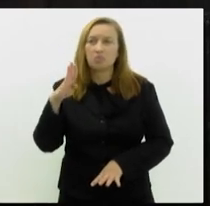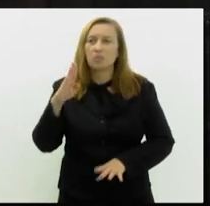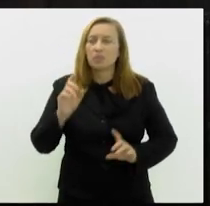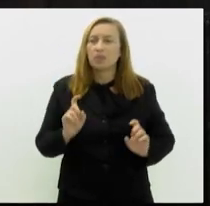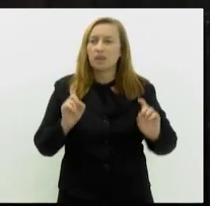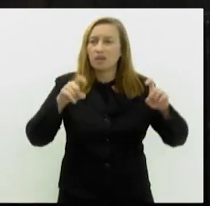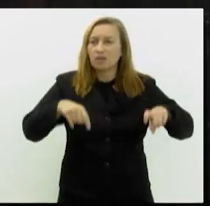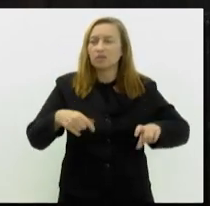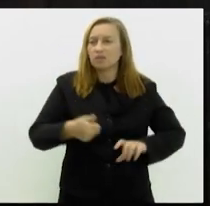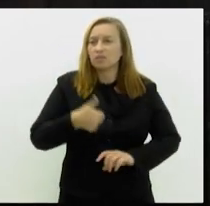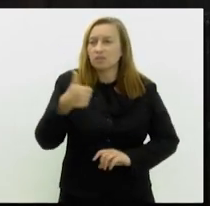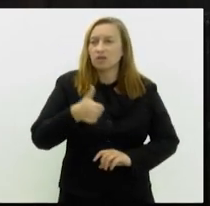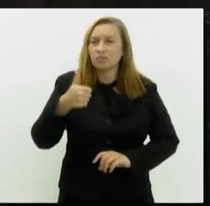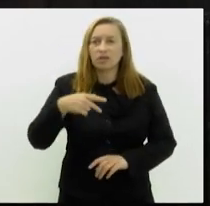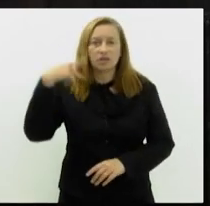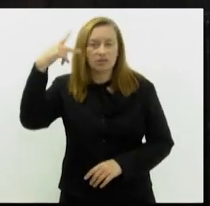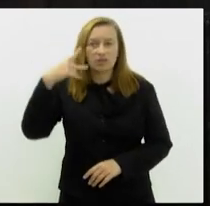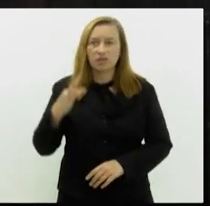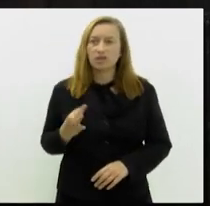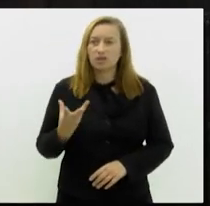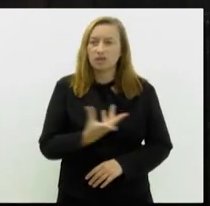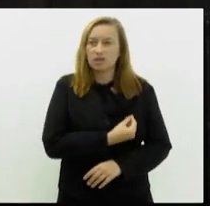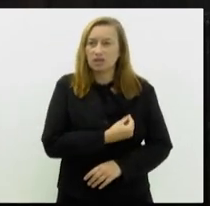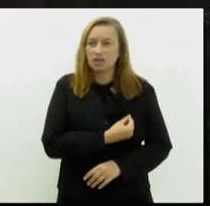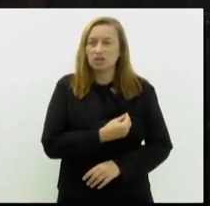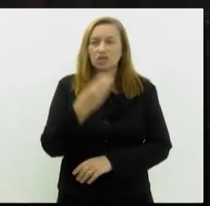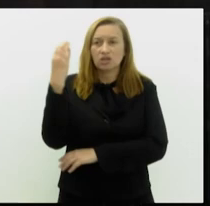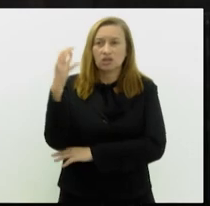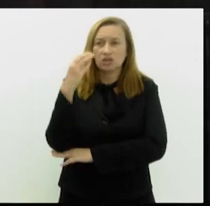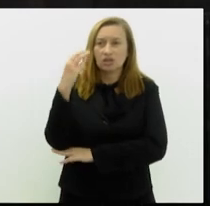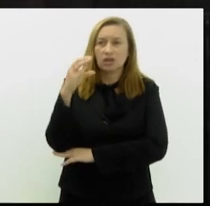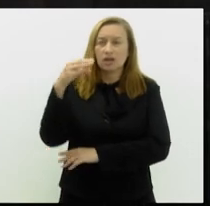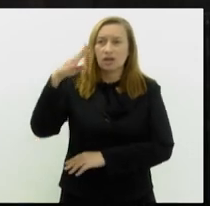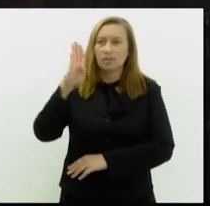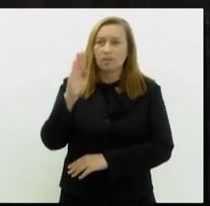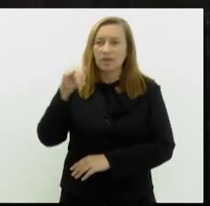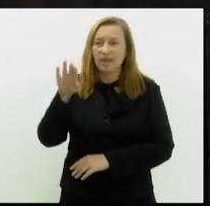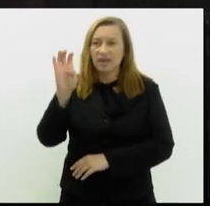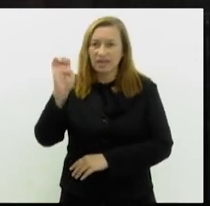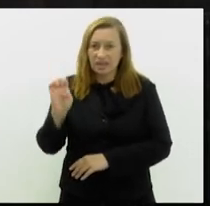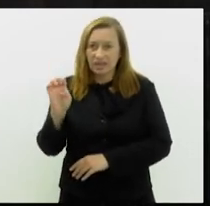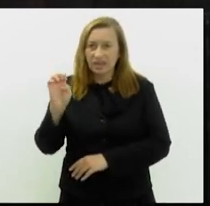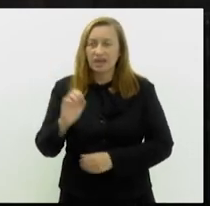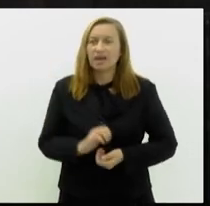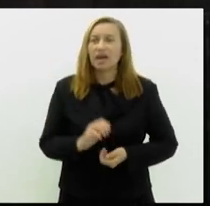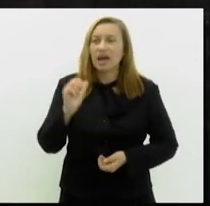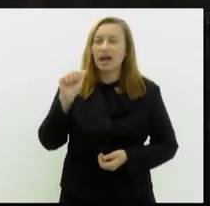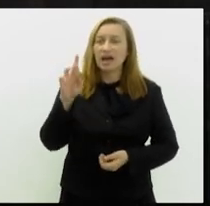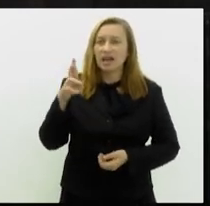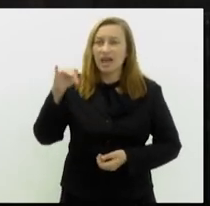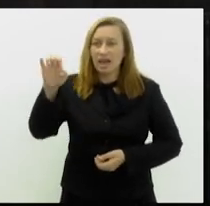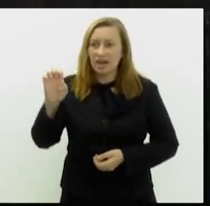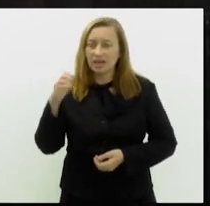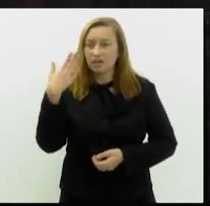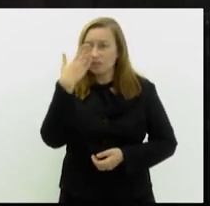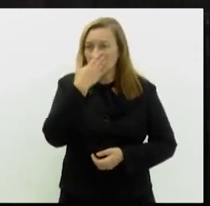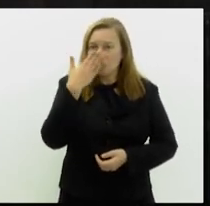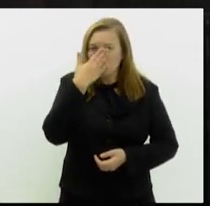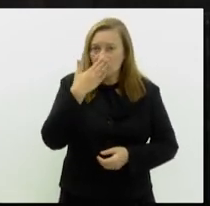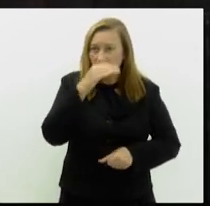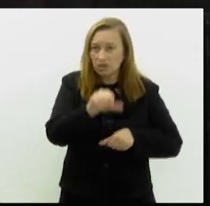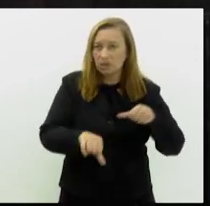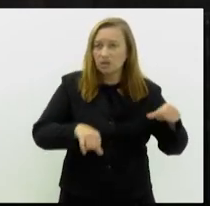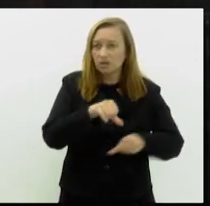da primeira vereadora trans de Niterói, Beni Brioli. Ariela transformou puta como